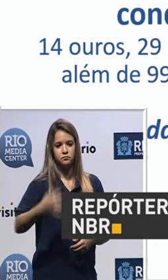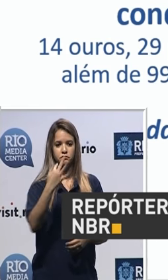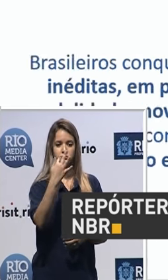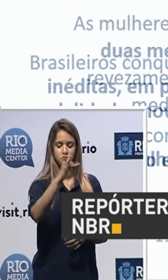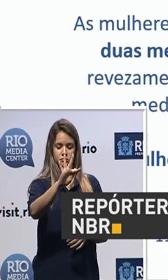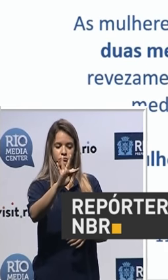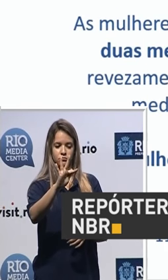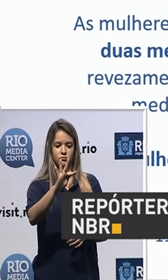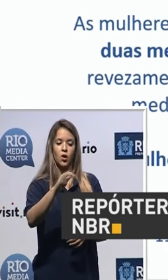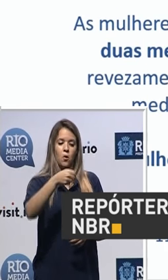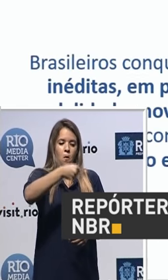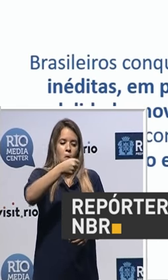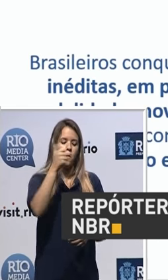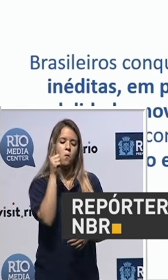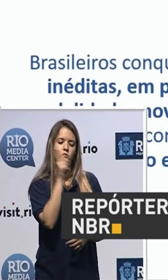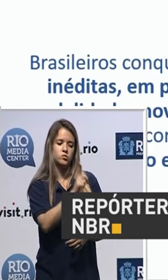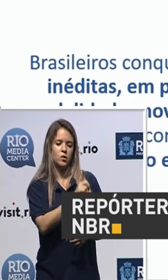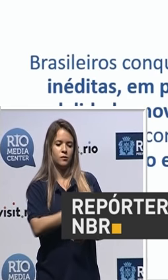nossas bolsas.